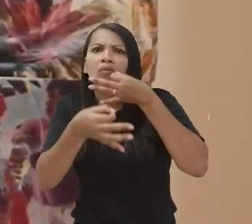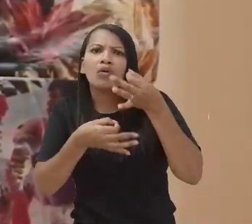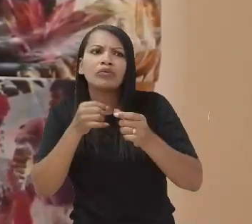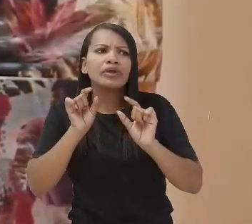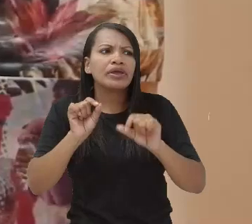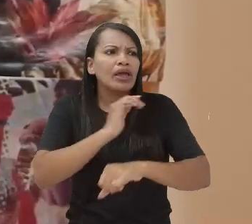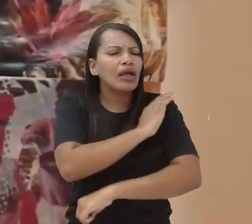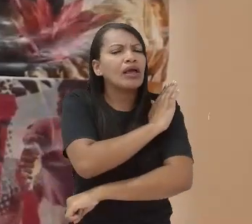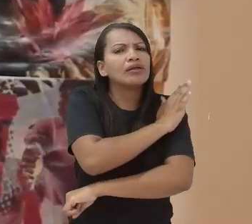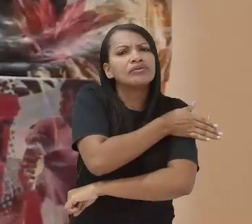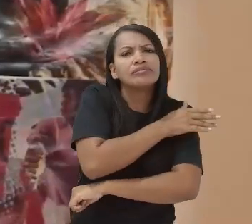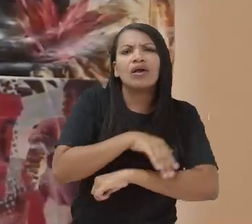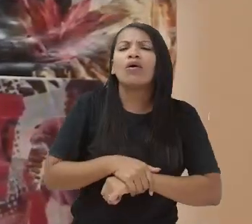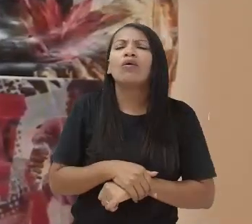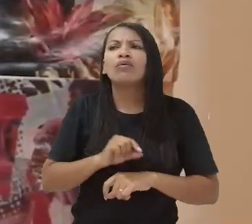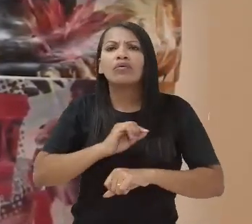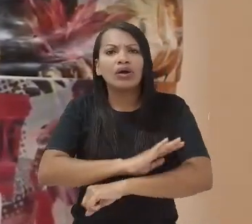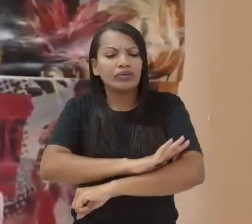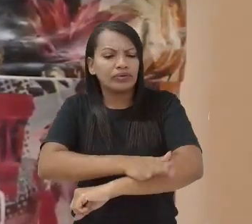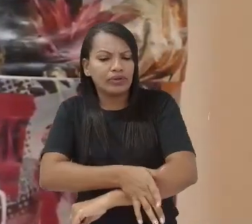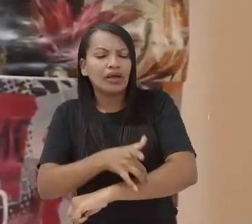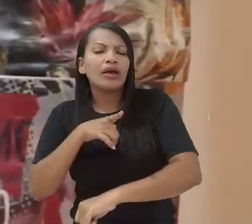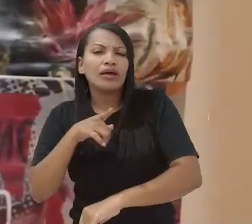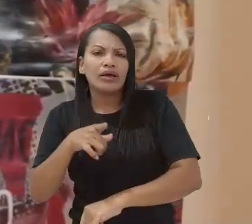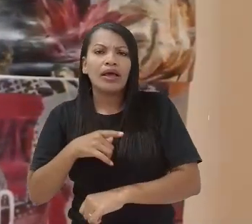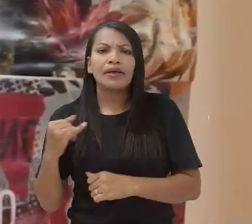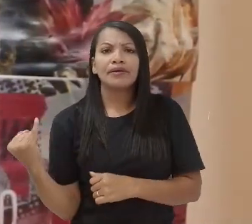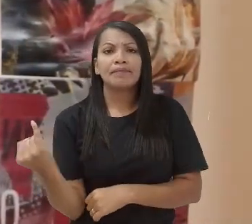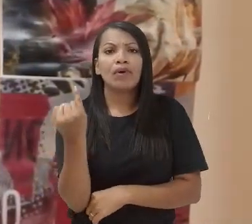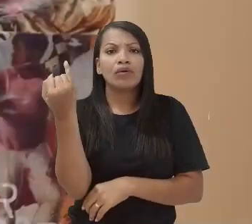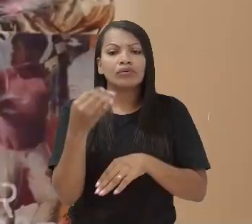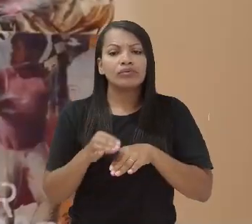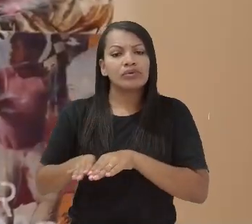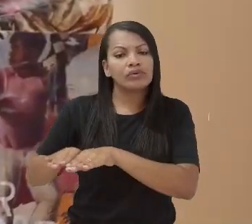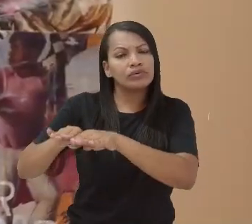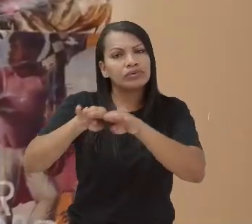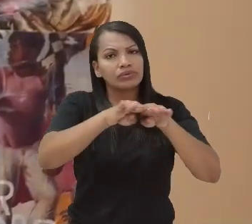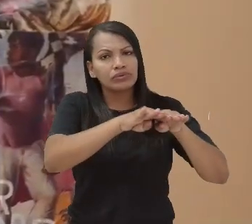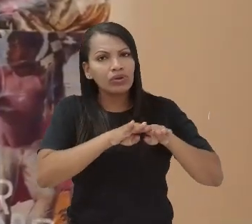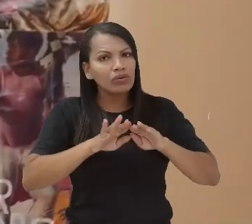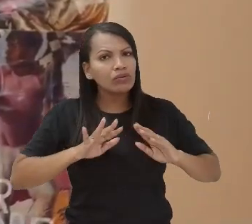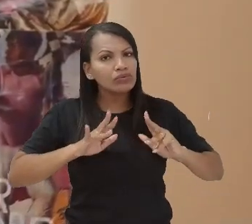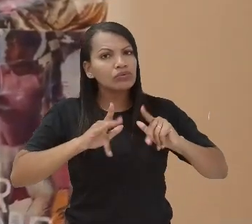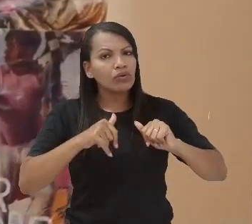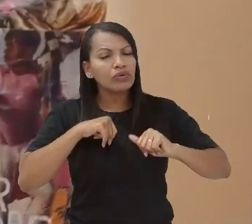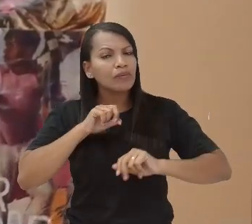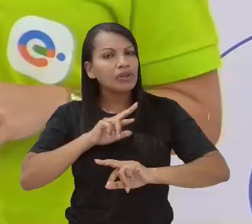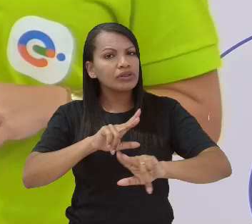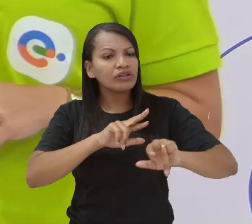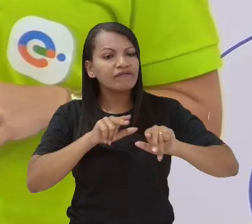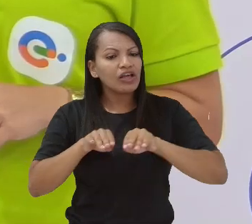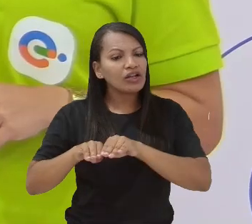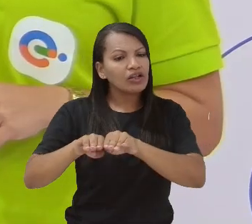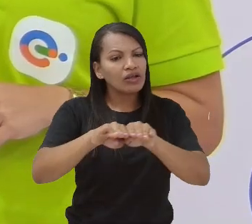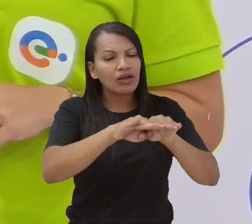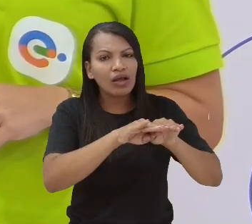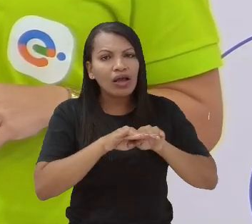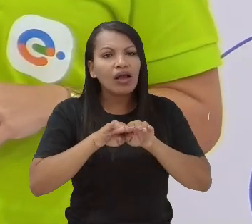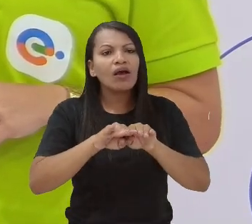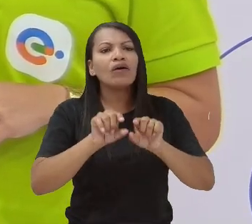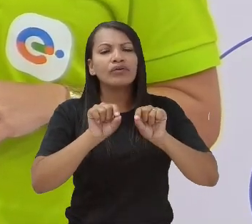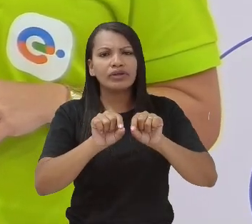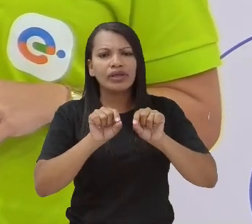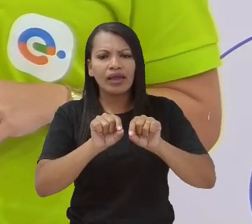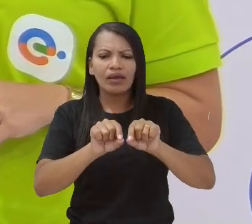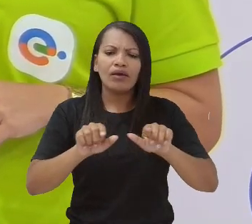o que era preconceito, falaram a respeito da importância da igualdade, o que é muito diferente, igualdade de equidade.